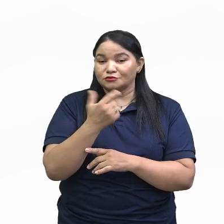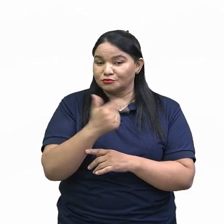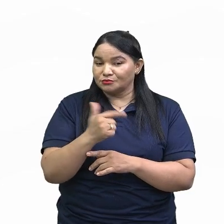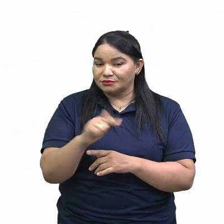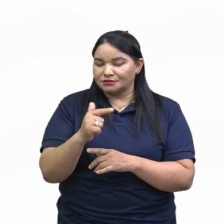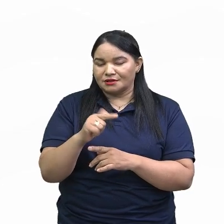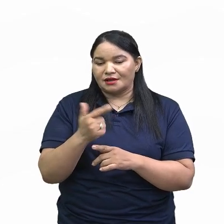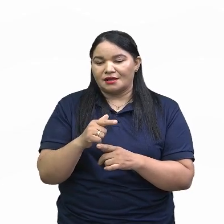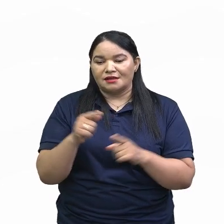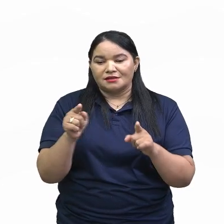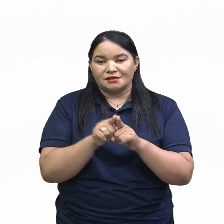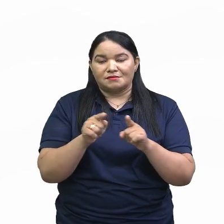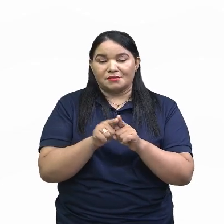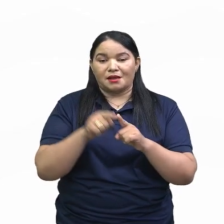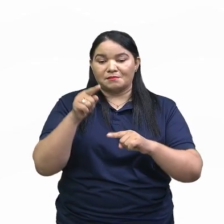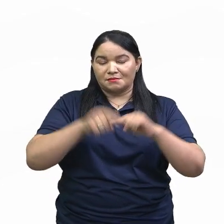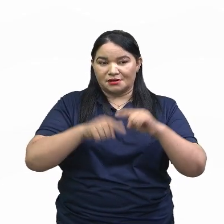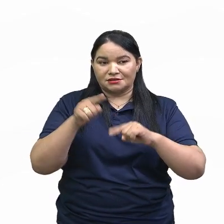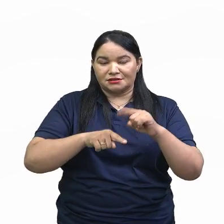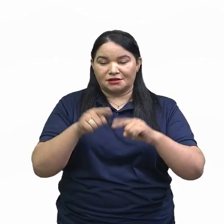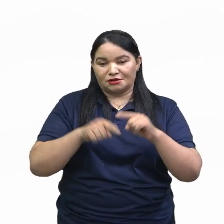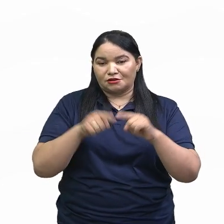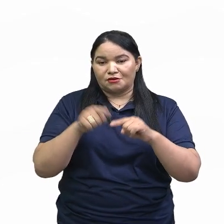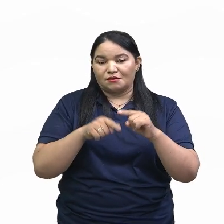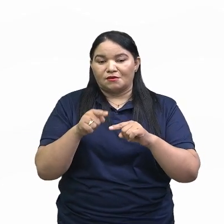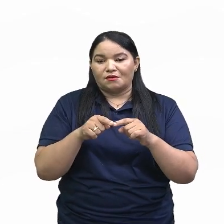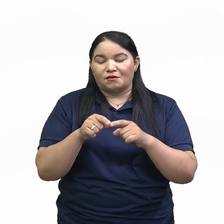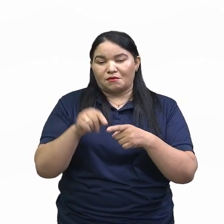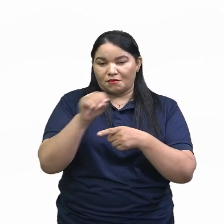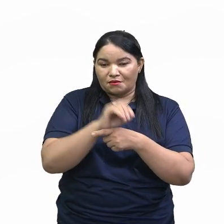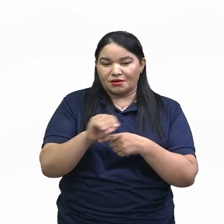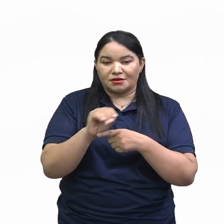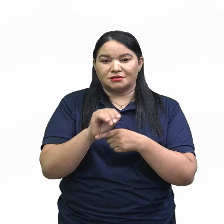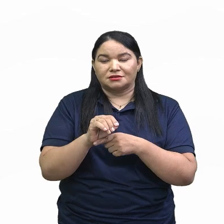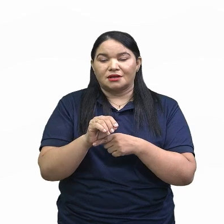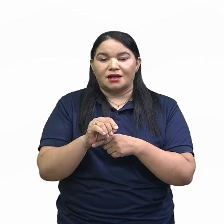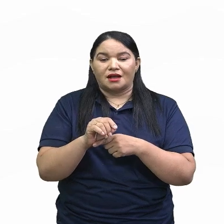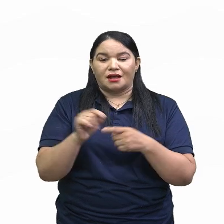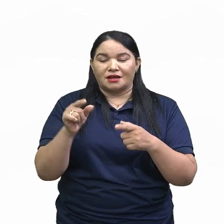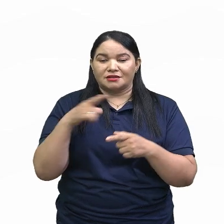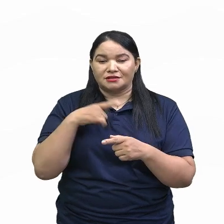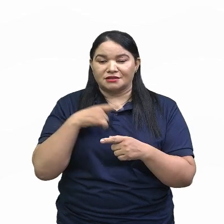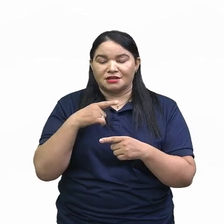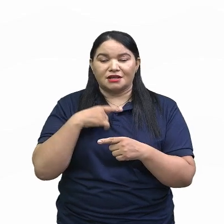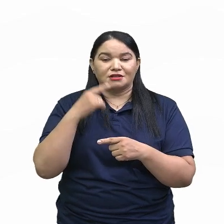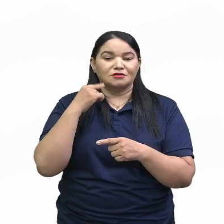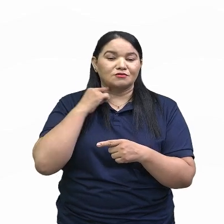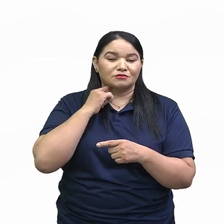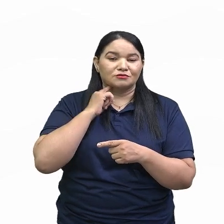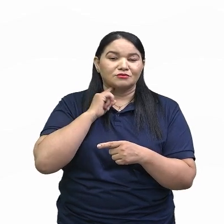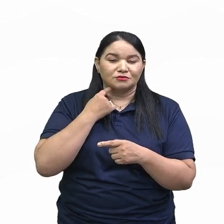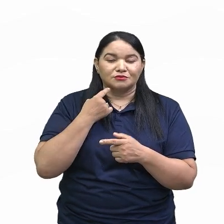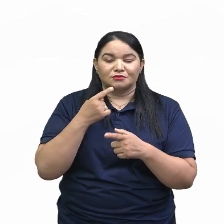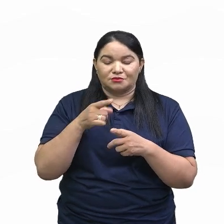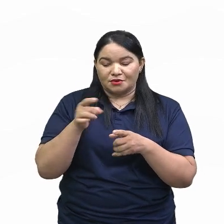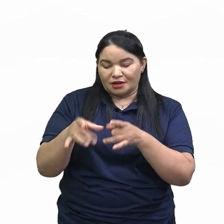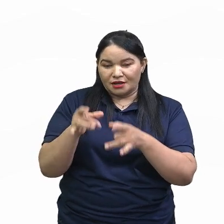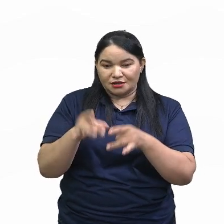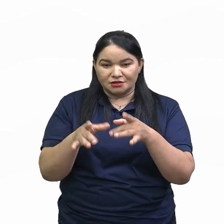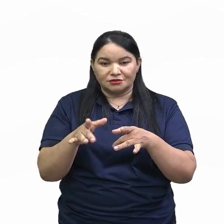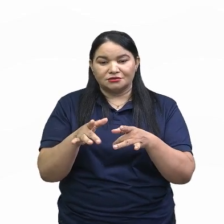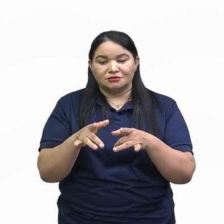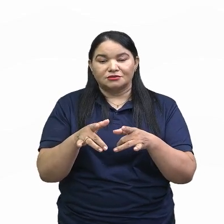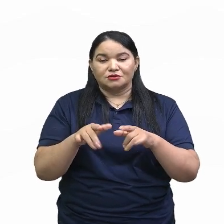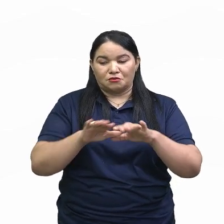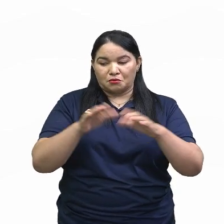E aí é da matéria orgânica encontrada nos lixos produzidos nas áreas urbanas e depositadas em